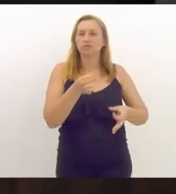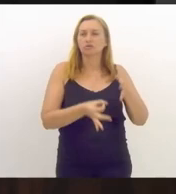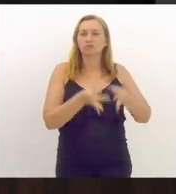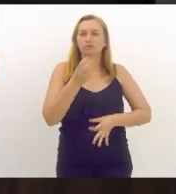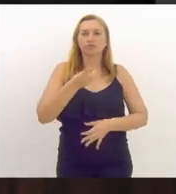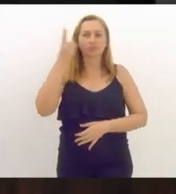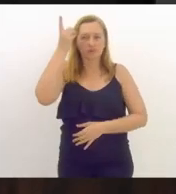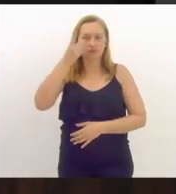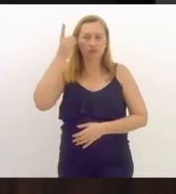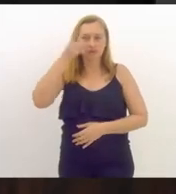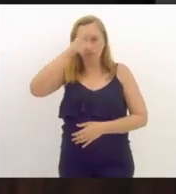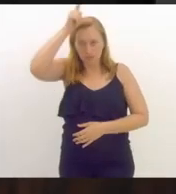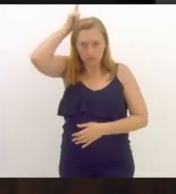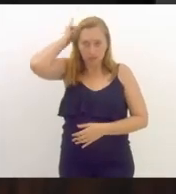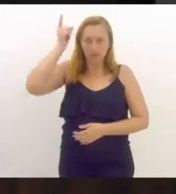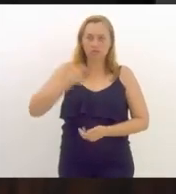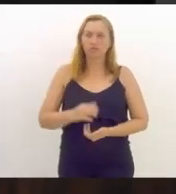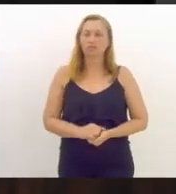Deputados